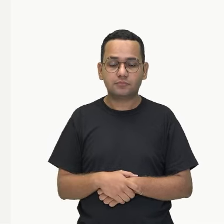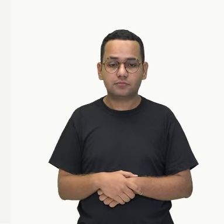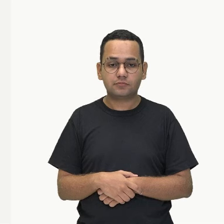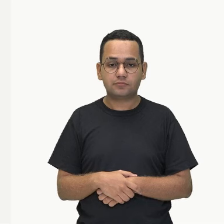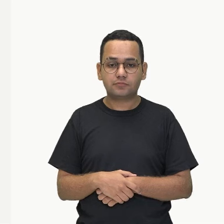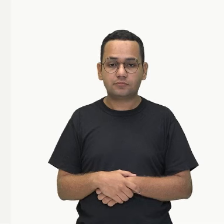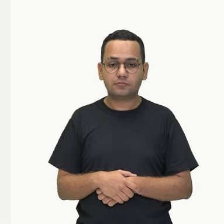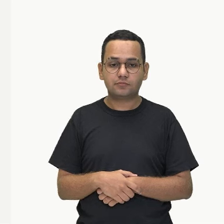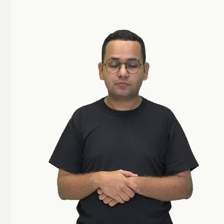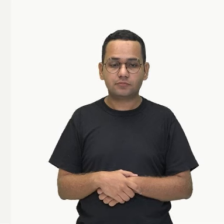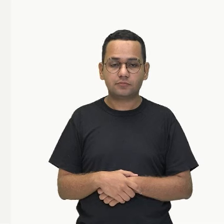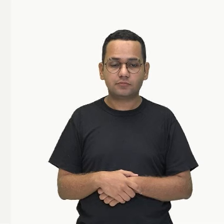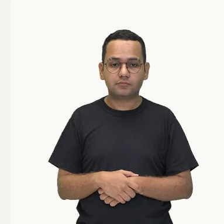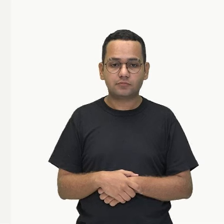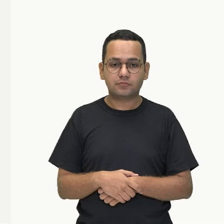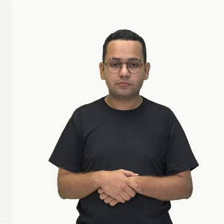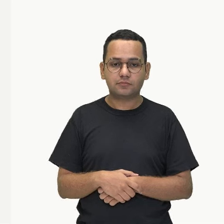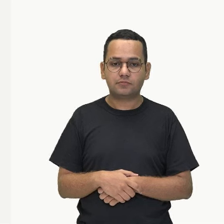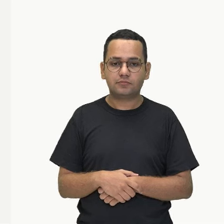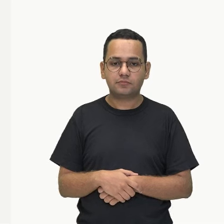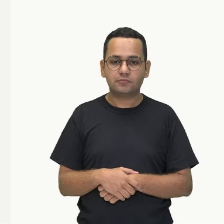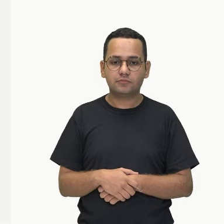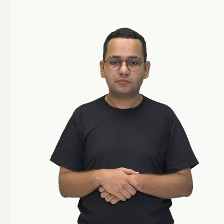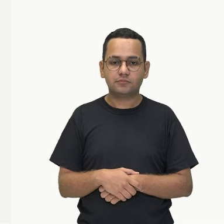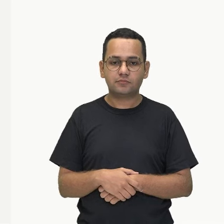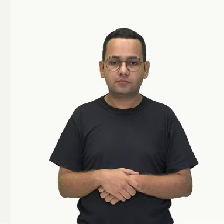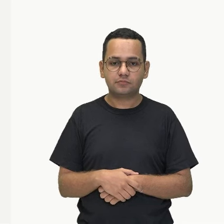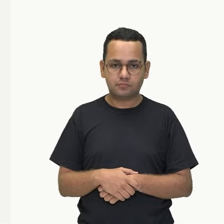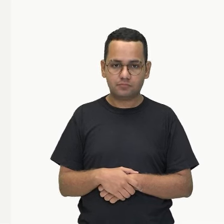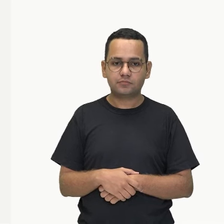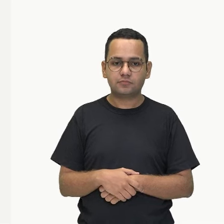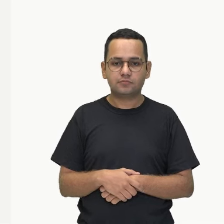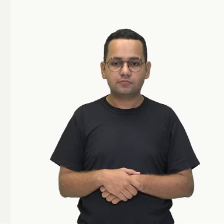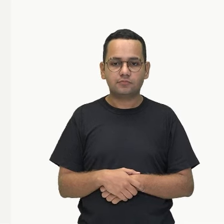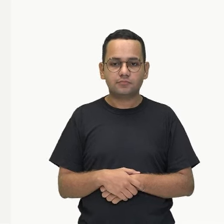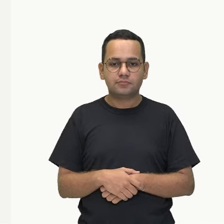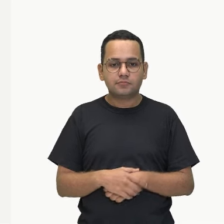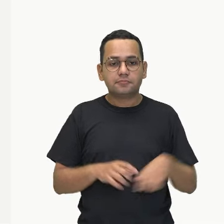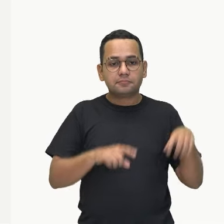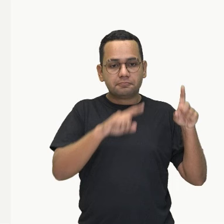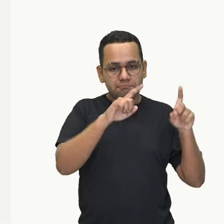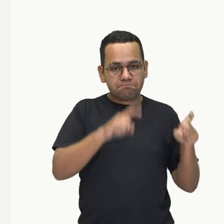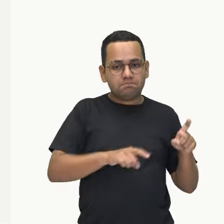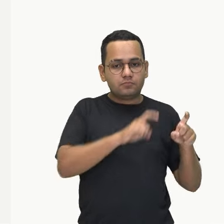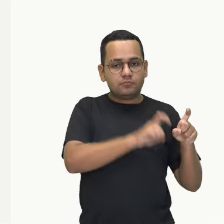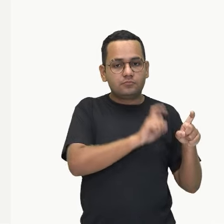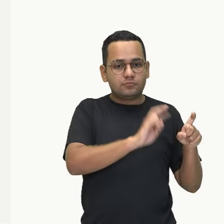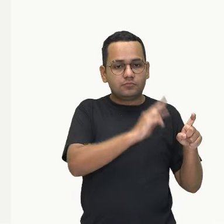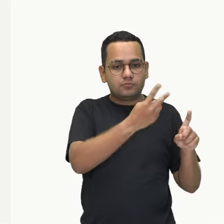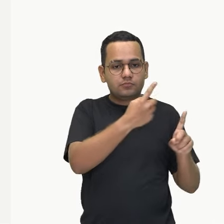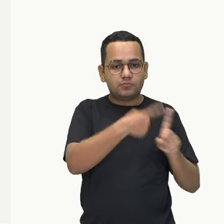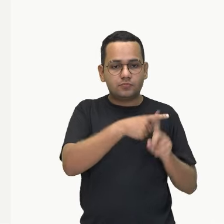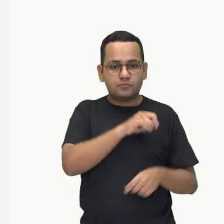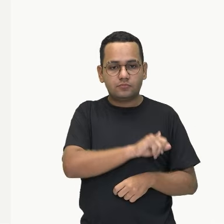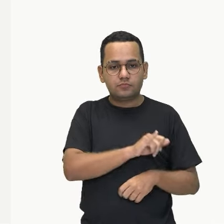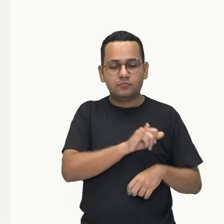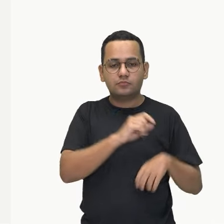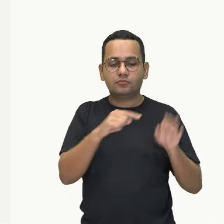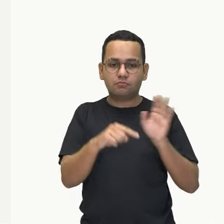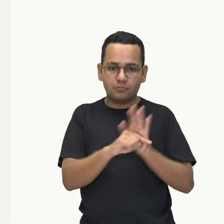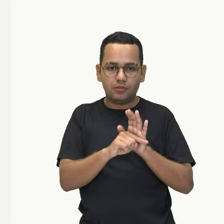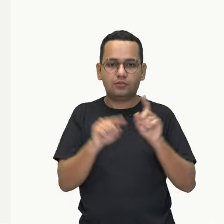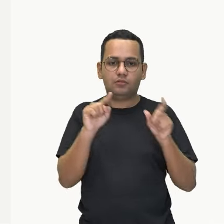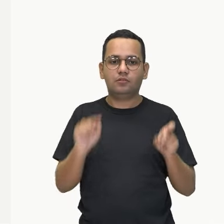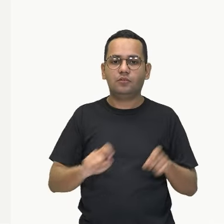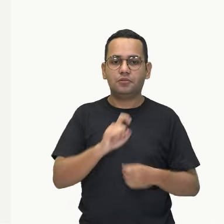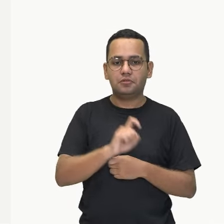ao quadrado menos y. Ó, vamos eliminar o nosso